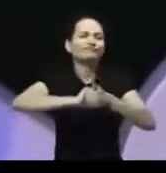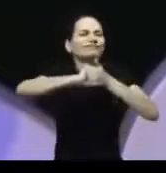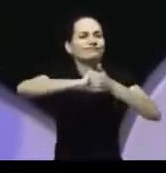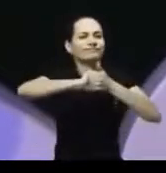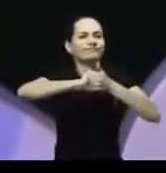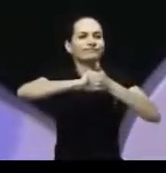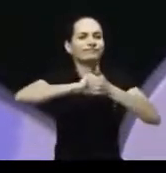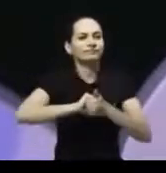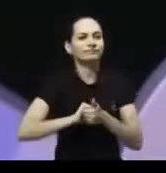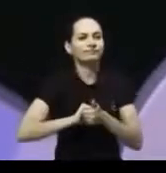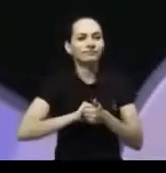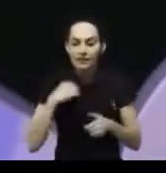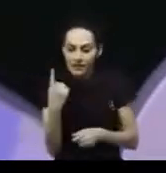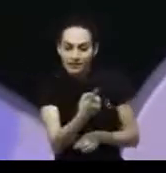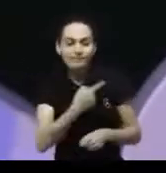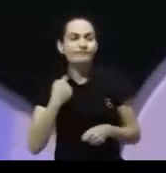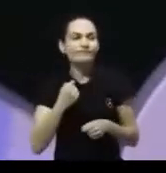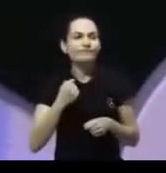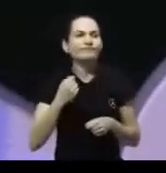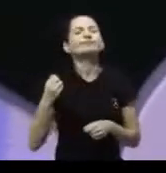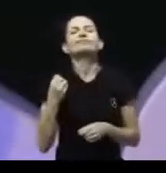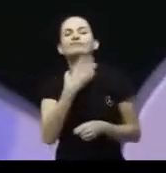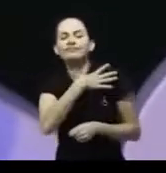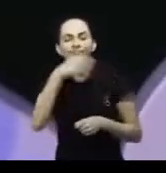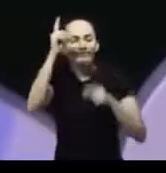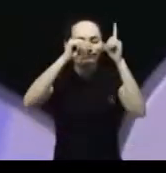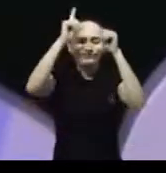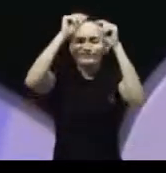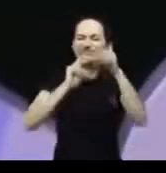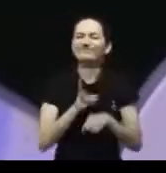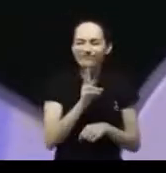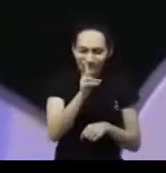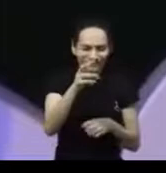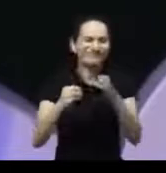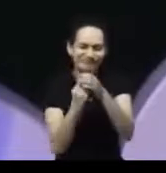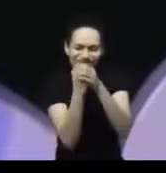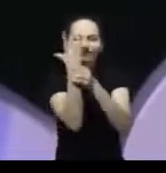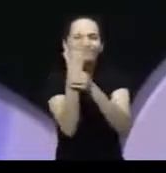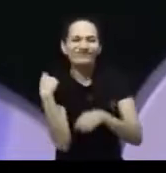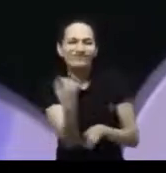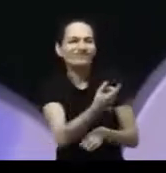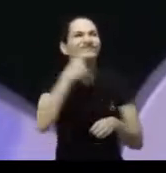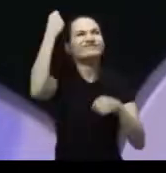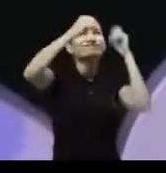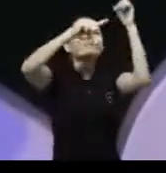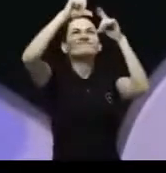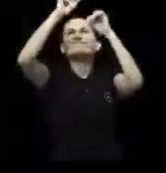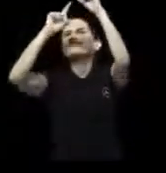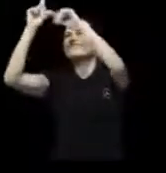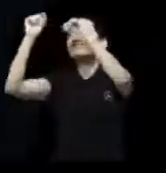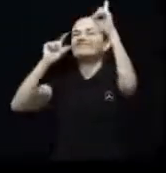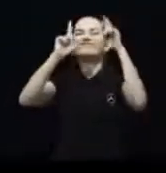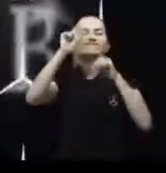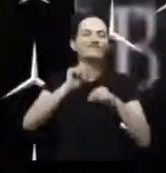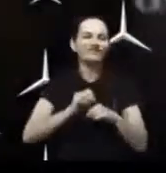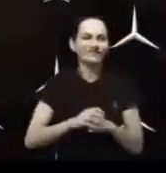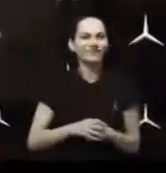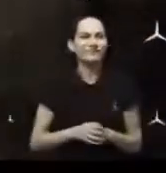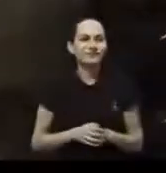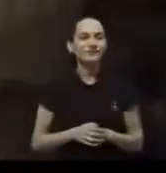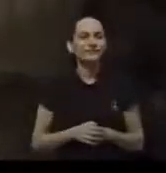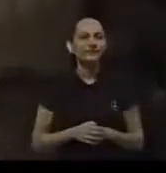é assim que Novas Estrelas continuam a surgir em nossa em relação à